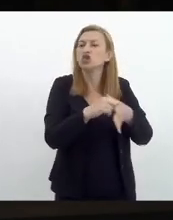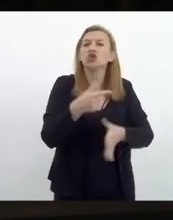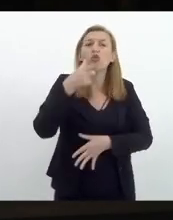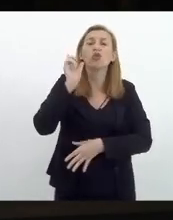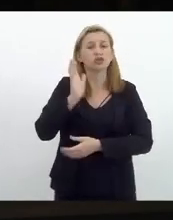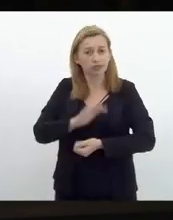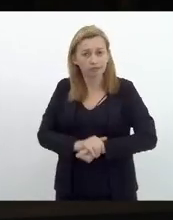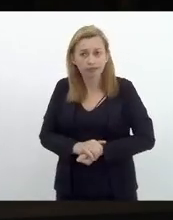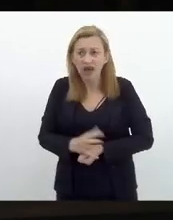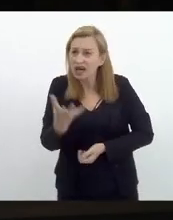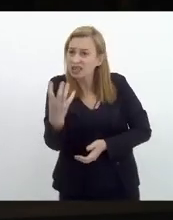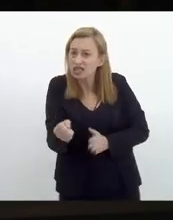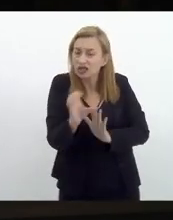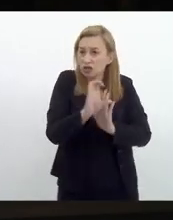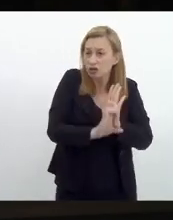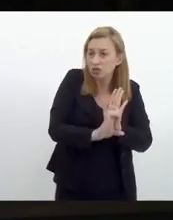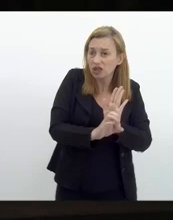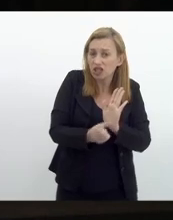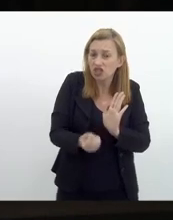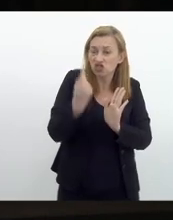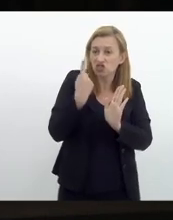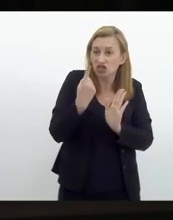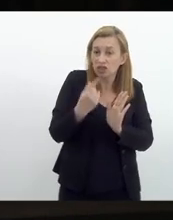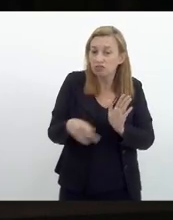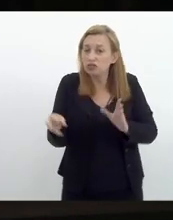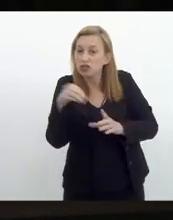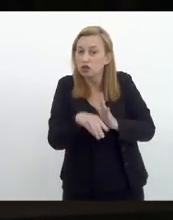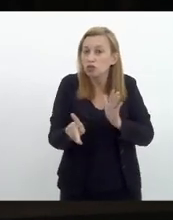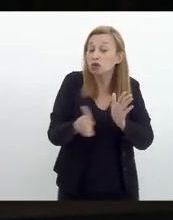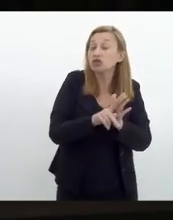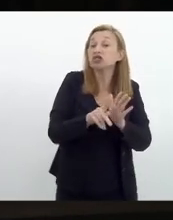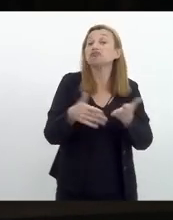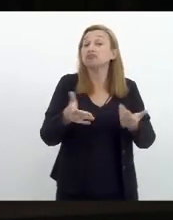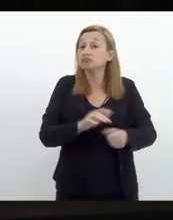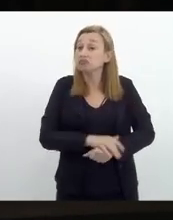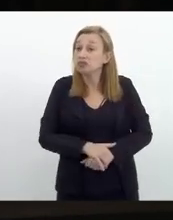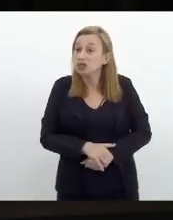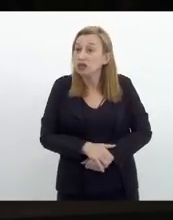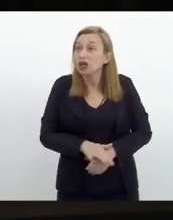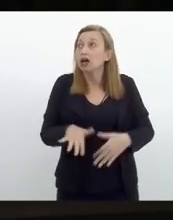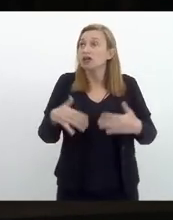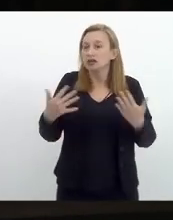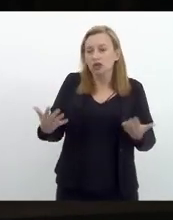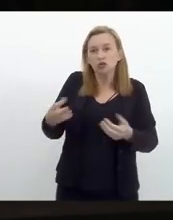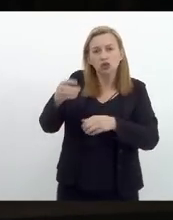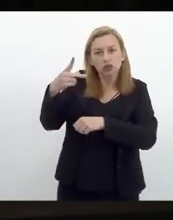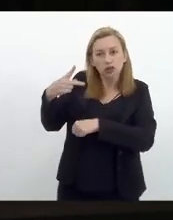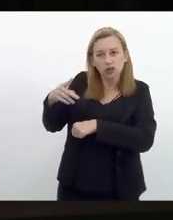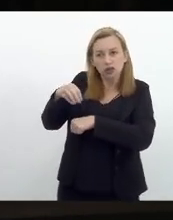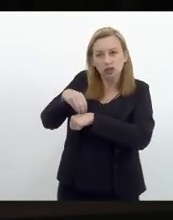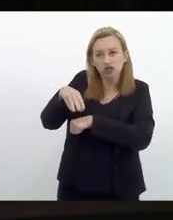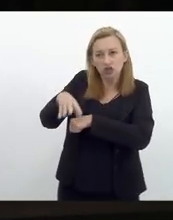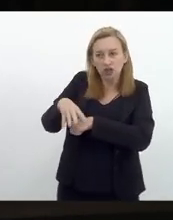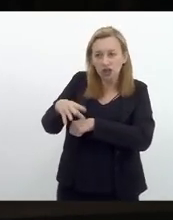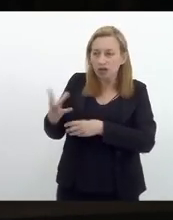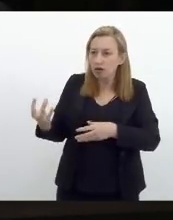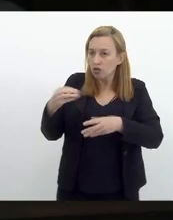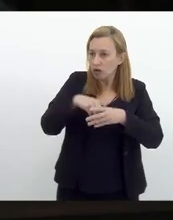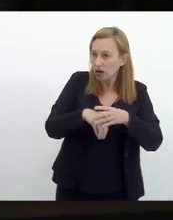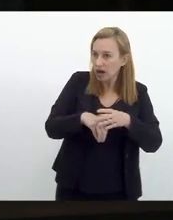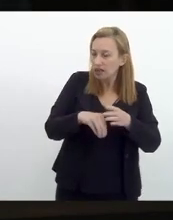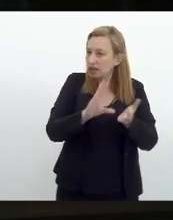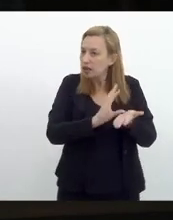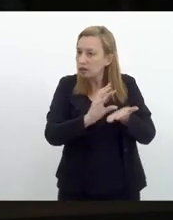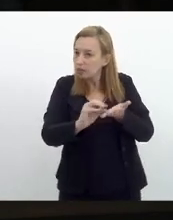acolhendo uma emenda que seria estranha ao projeto então se o destaque de vossa excelência vai ser colocado em pauta